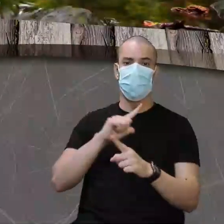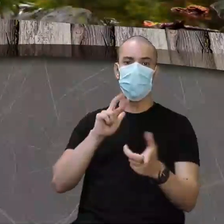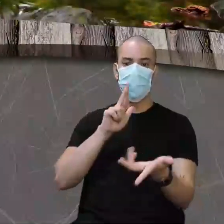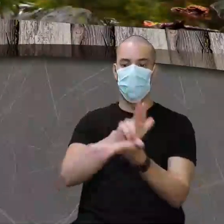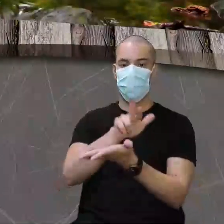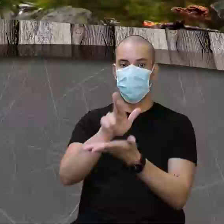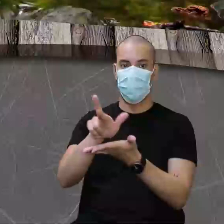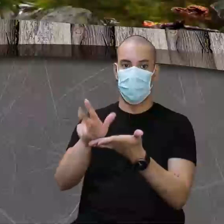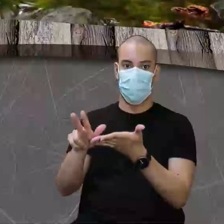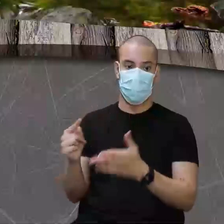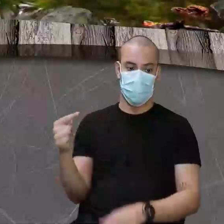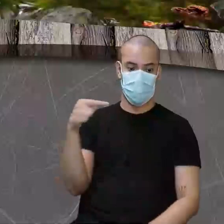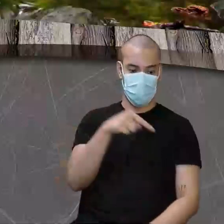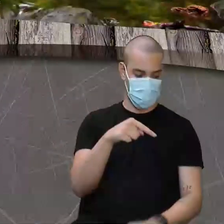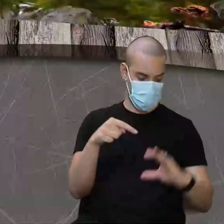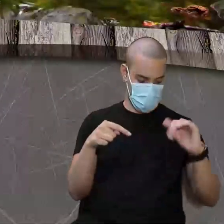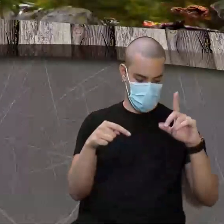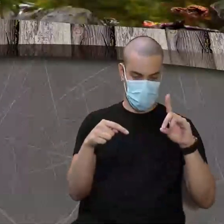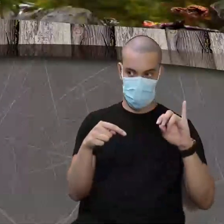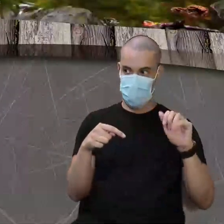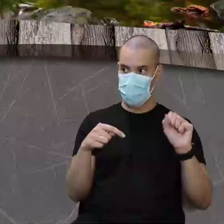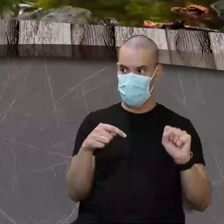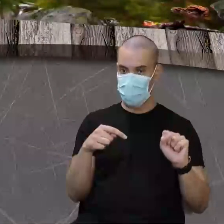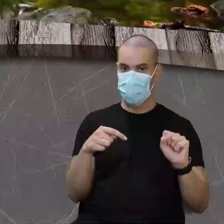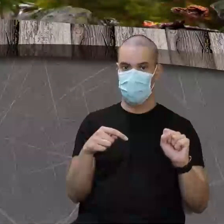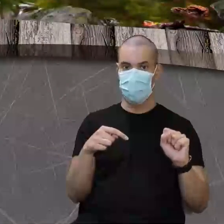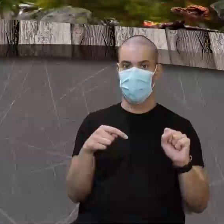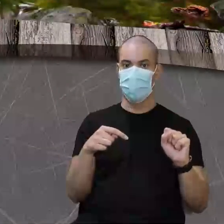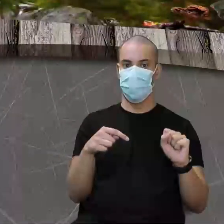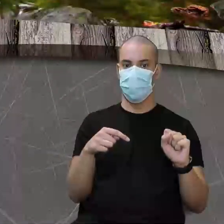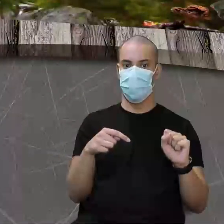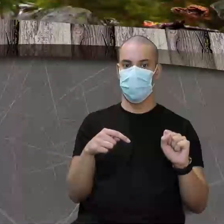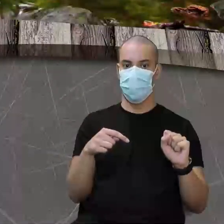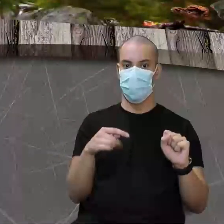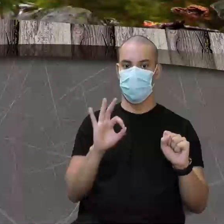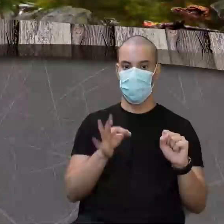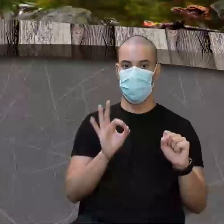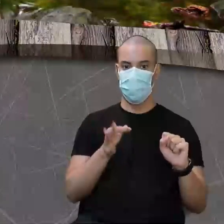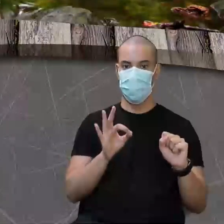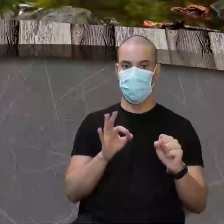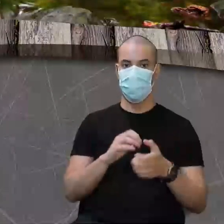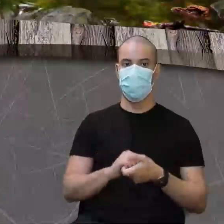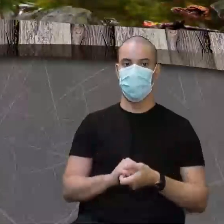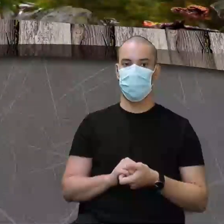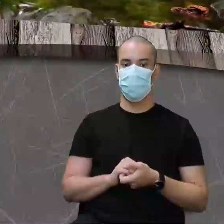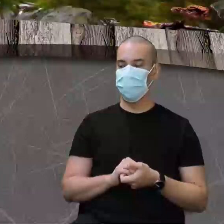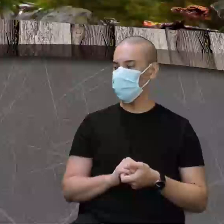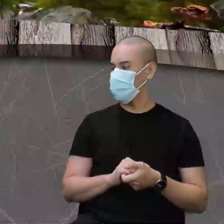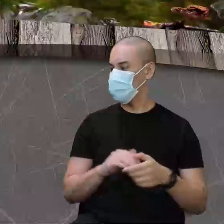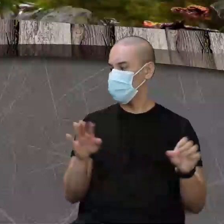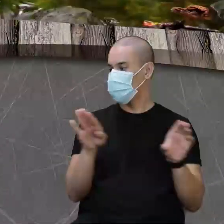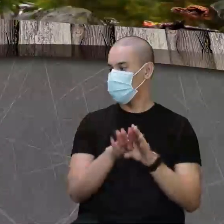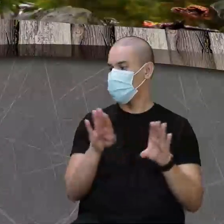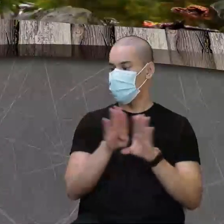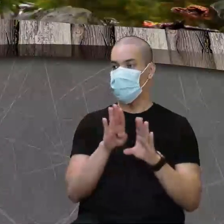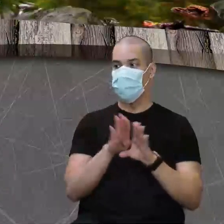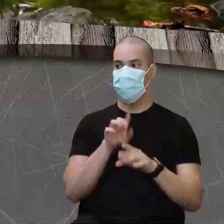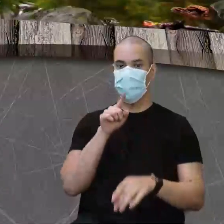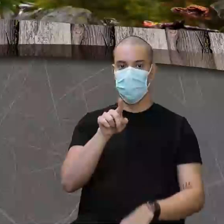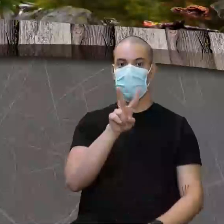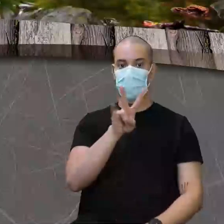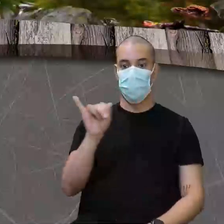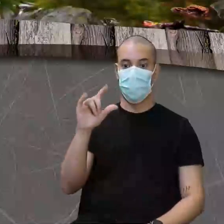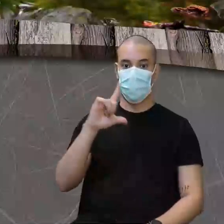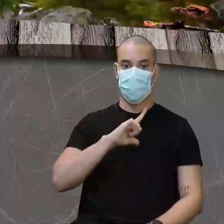várias cadeias alimentares, tá? Várias cadeias alimentares. E você